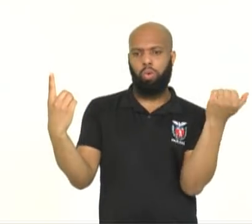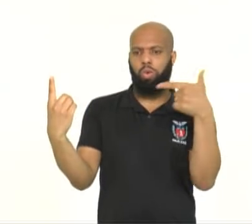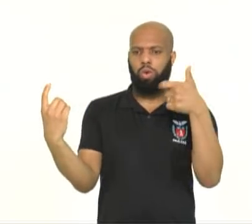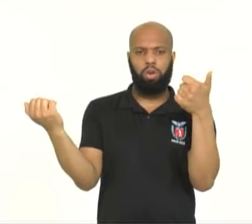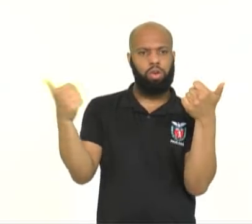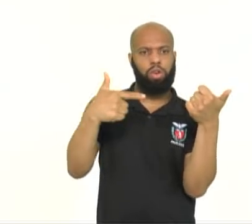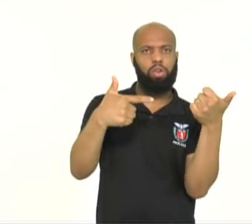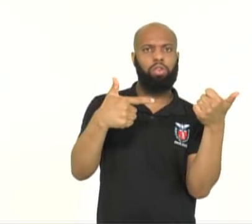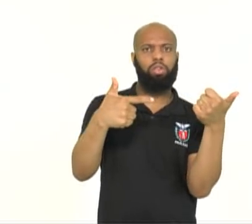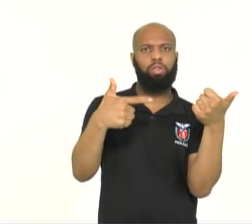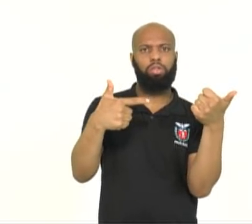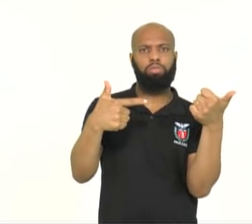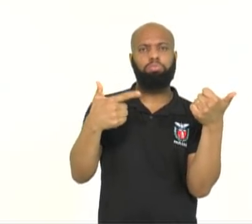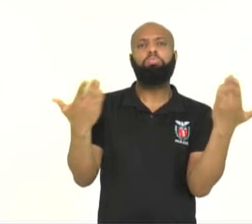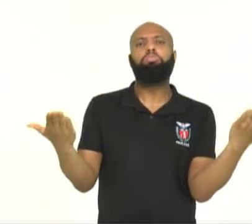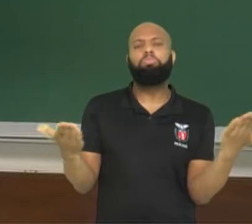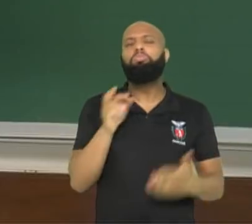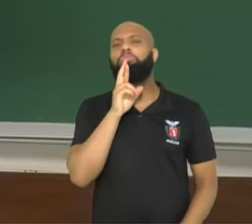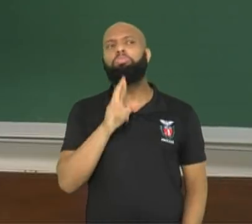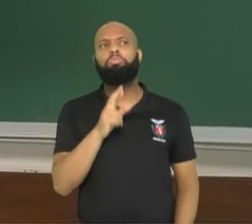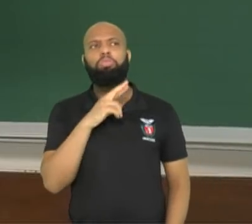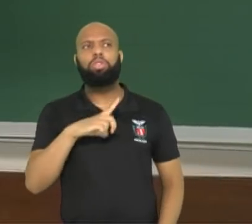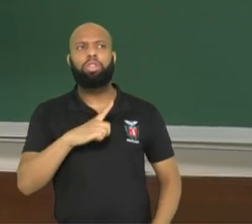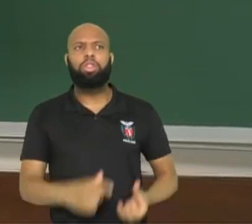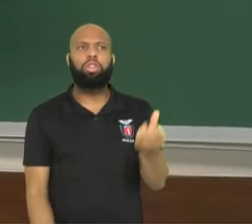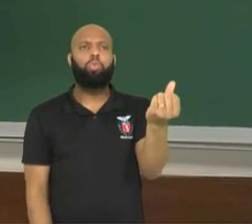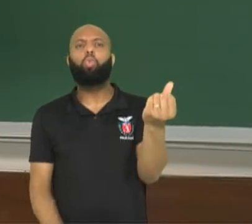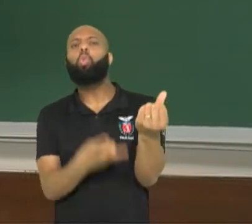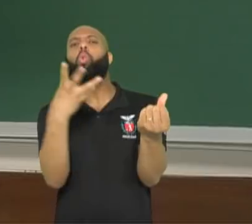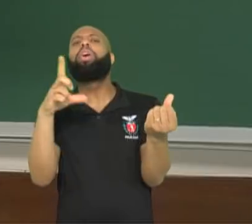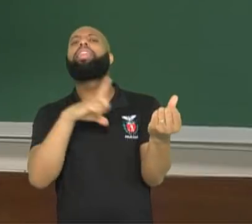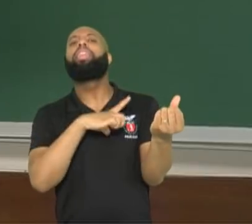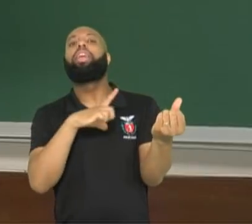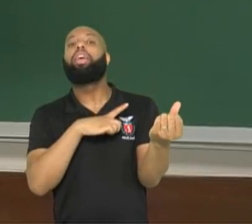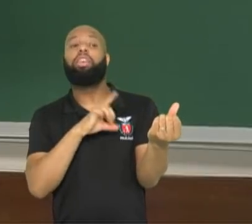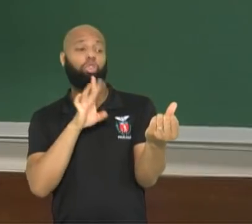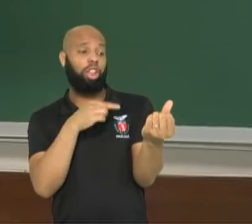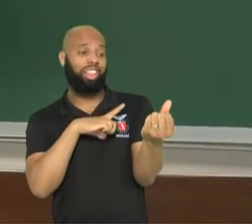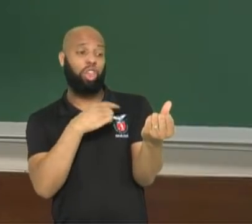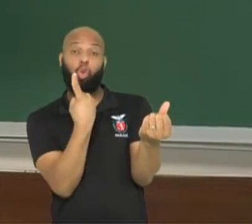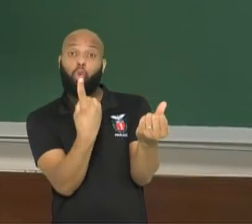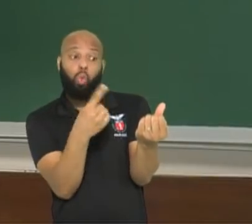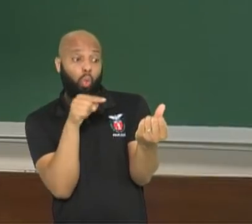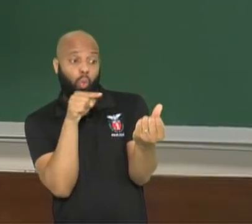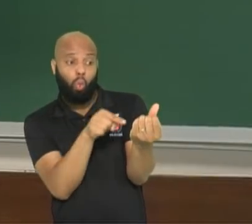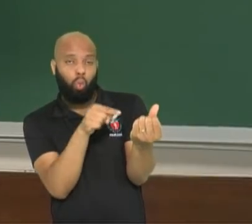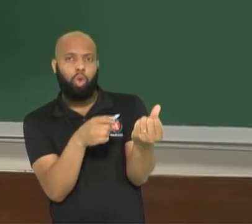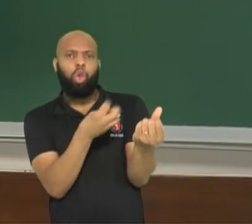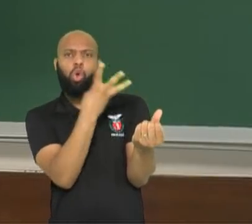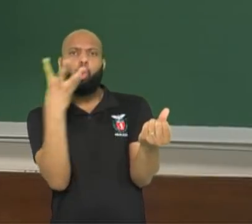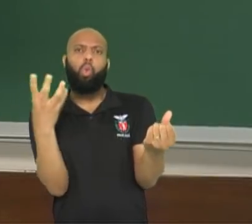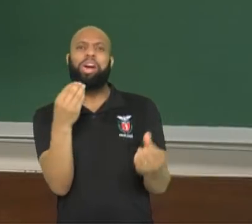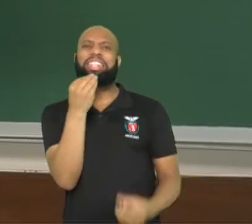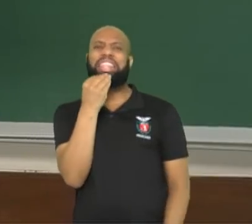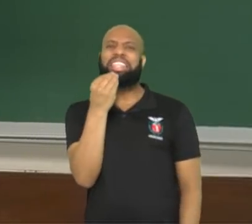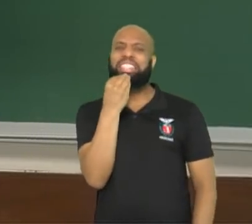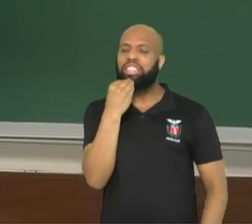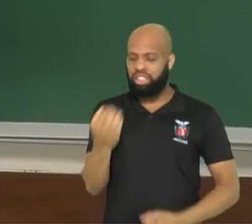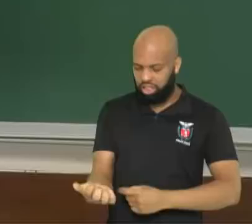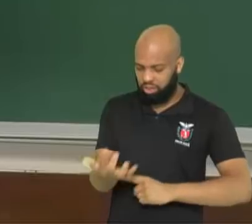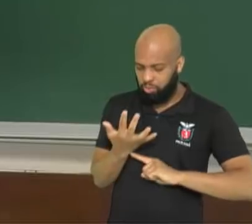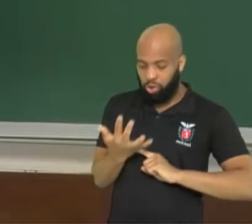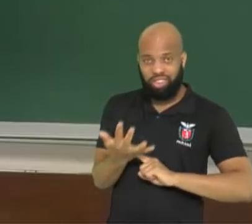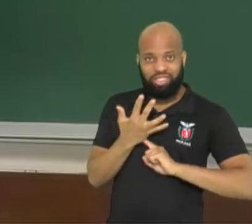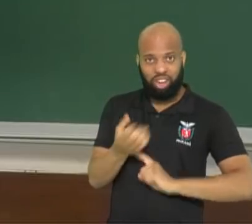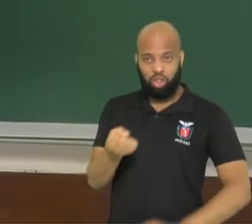1? Gente, quantas respostas número 6 nós temos no dado? Só 1. E quantas possibilidades de aparecer o